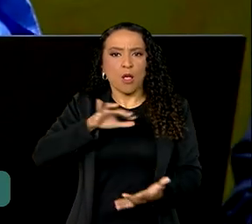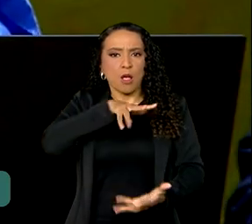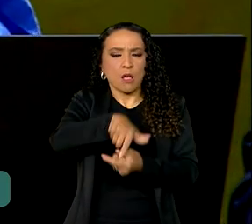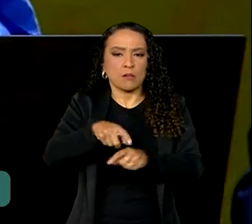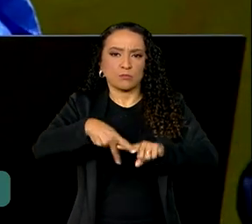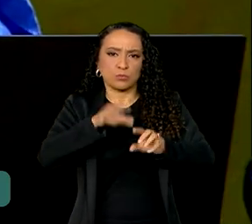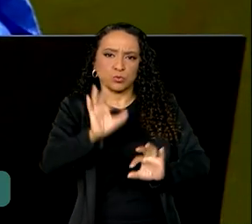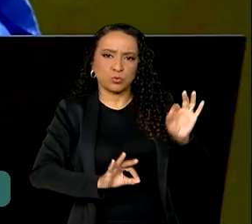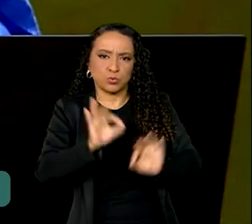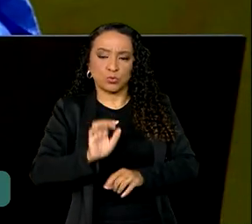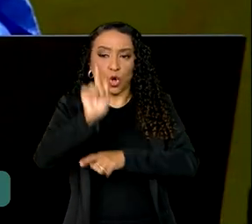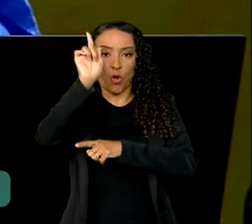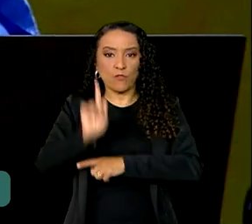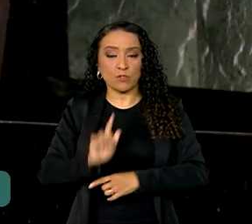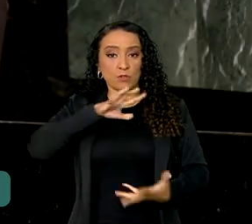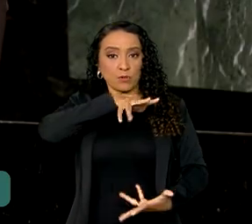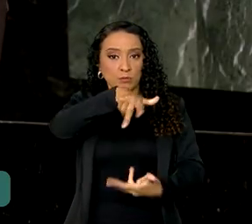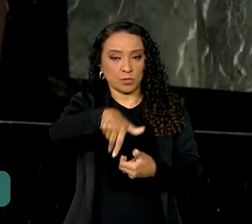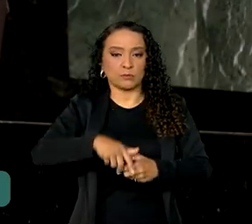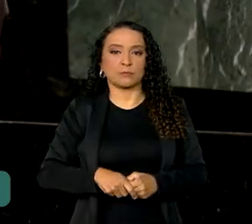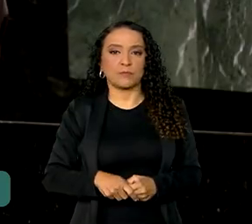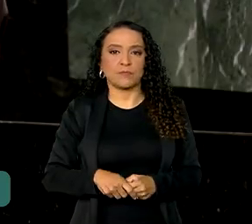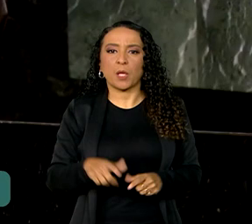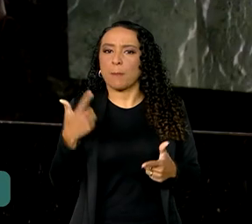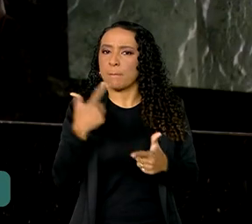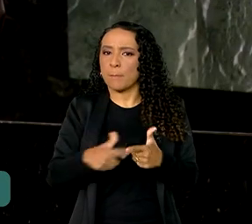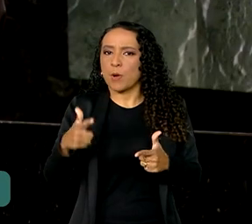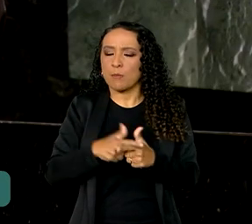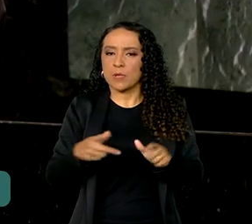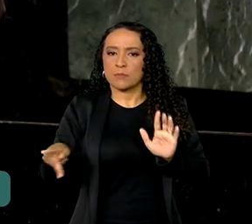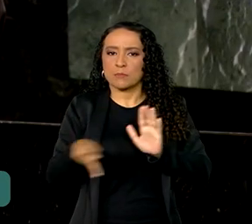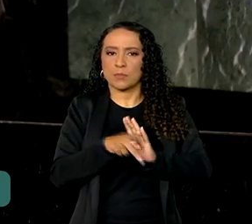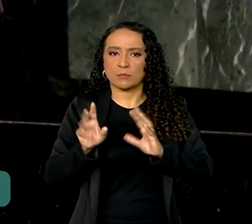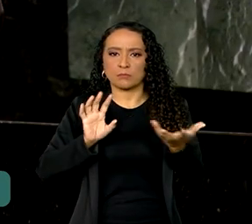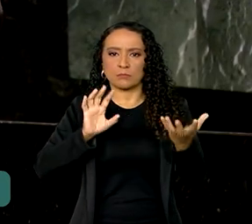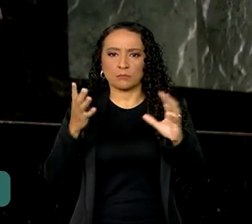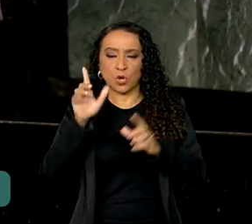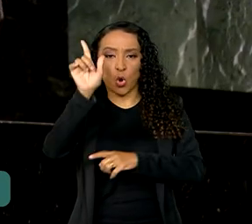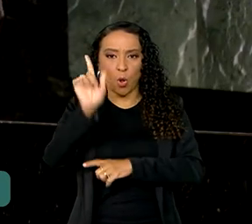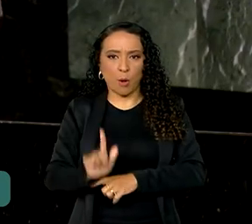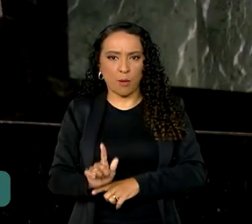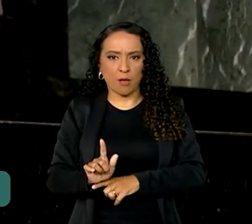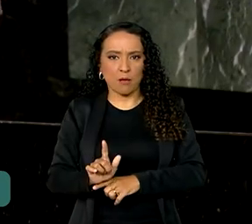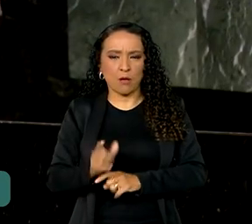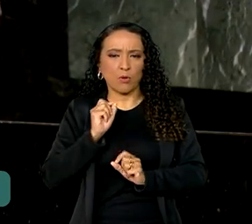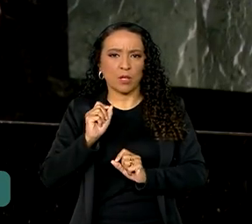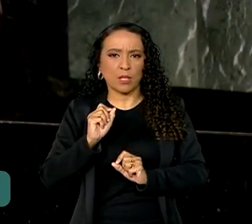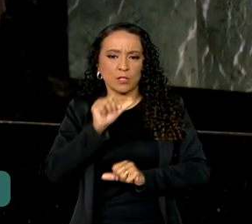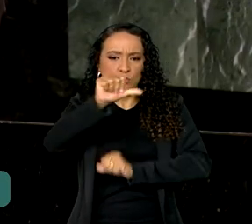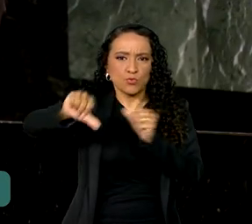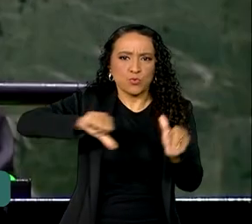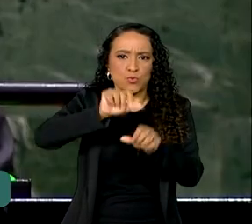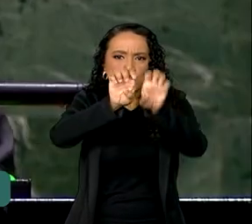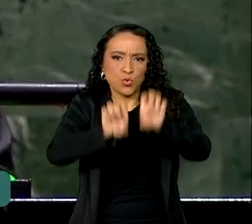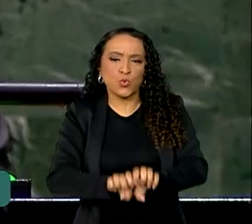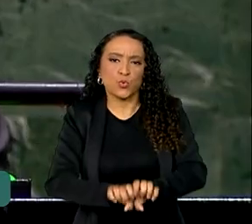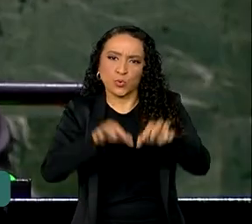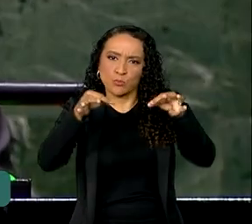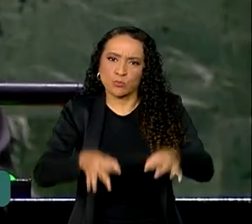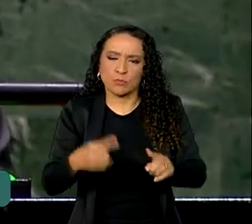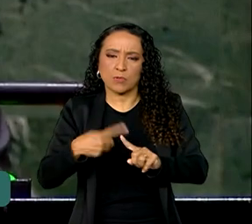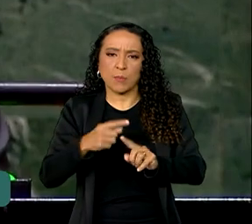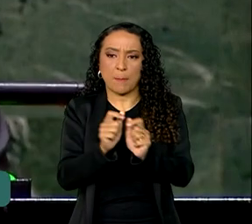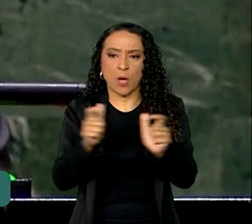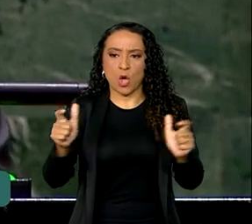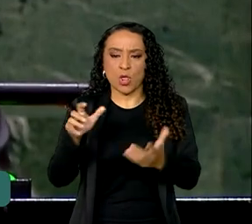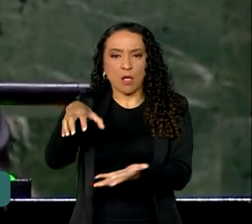a reforma da governança global. A crise da governança global requer transformações estruturais. A maioria